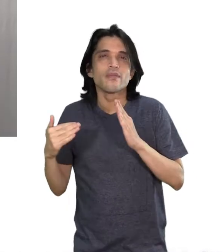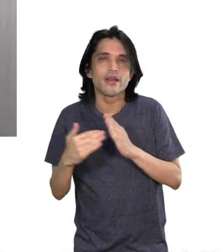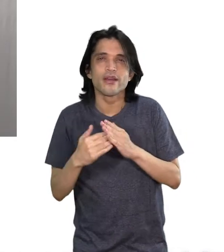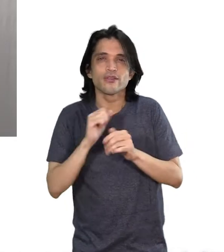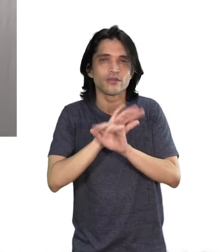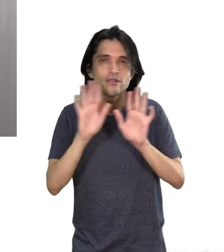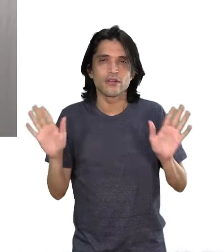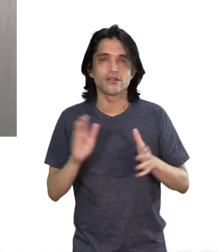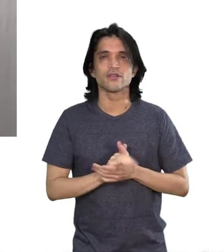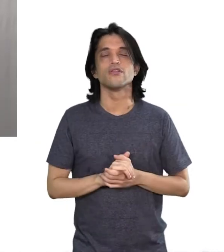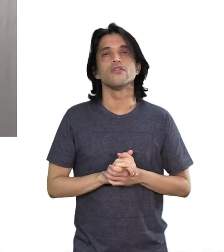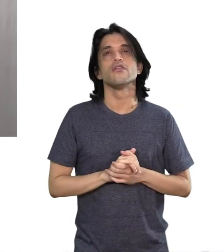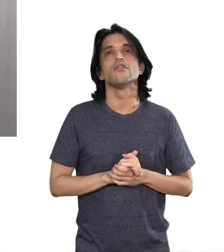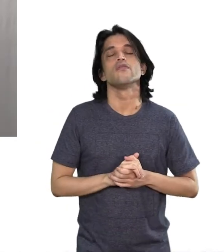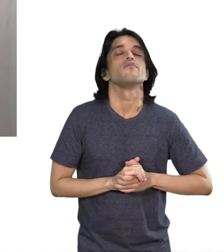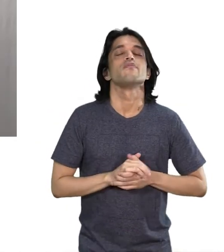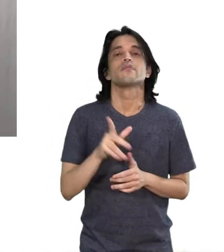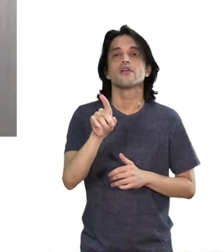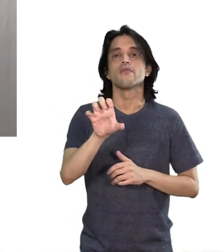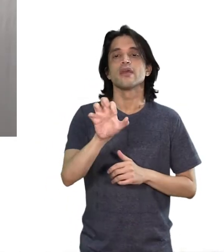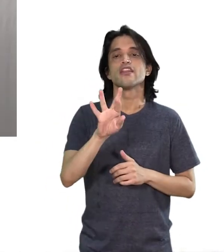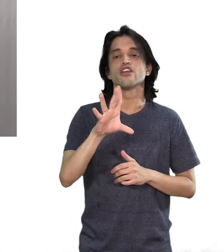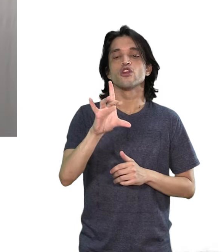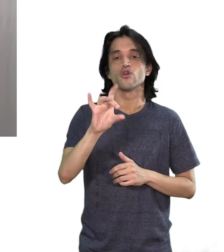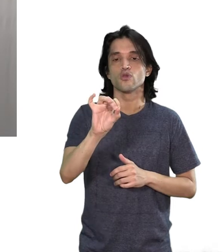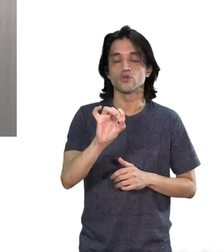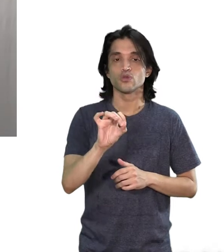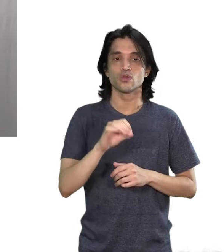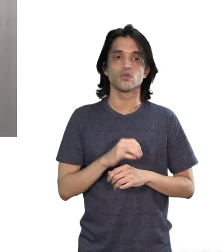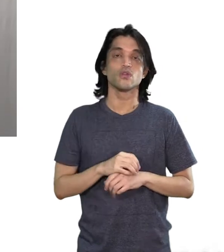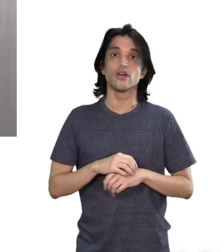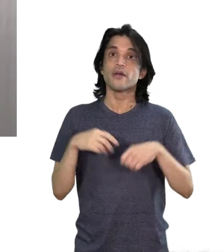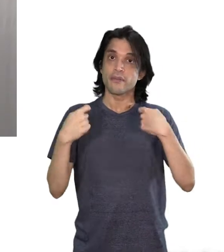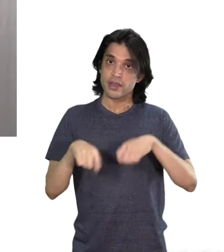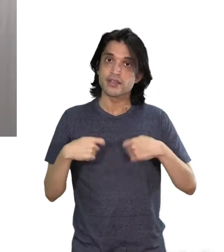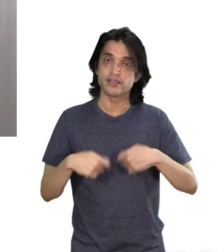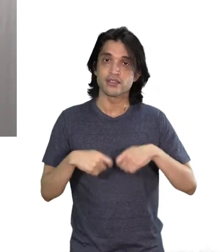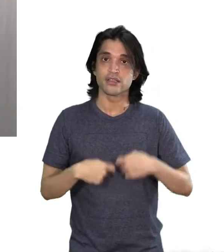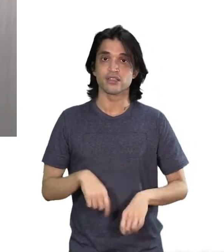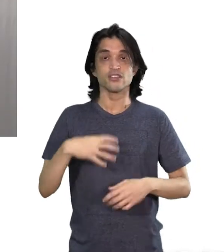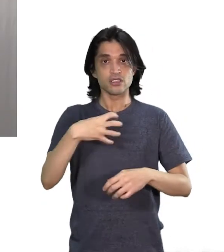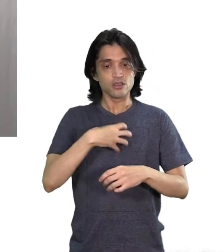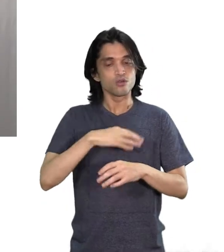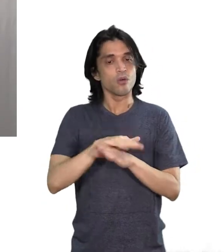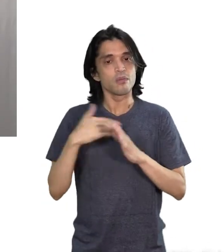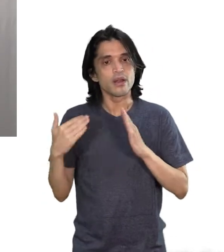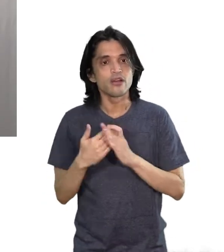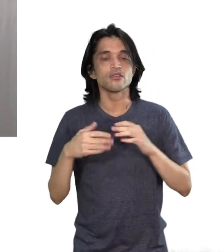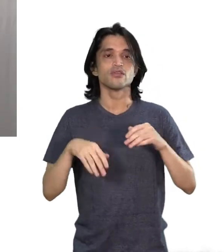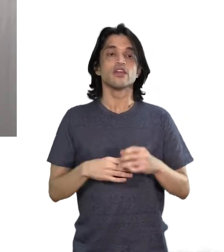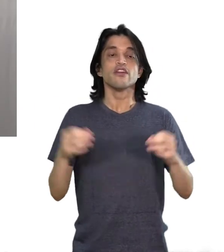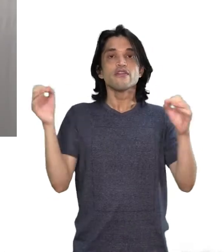sentido completo e se encerra com um ponto. Podemos dizer que, no exemplo anterior, ele pediu